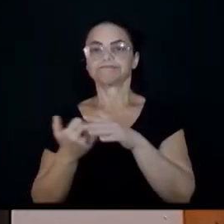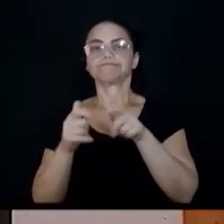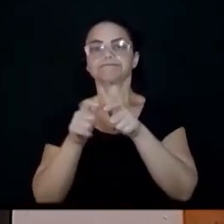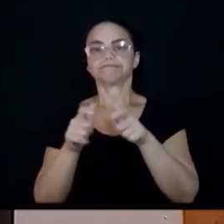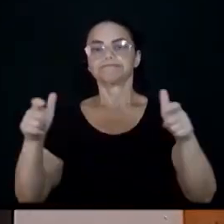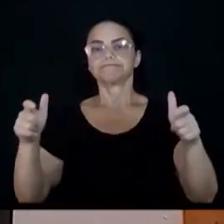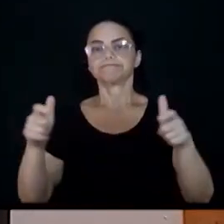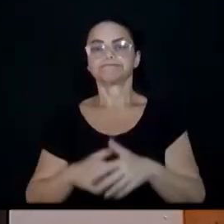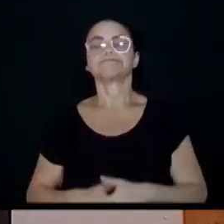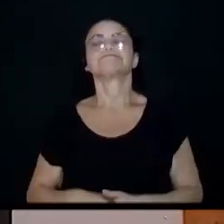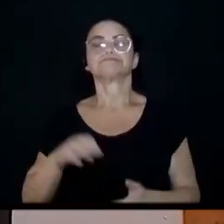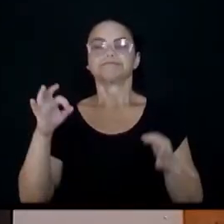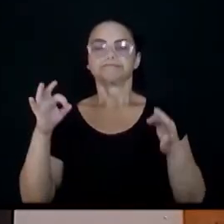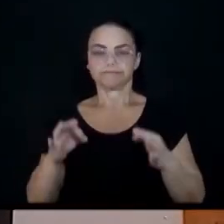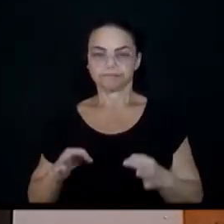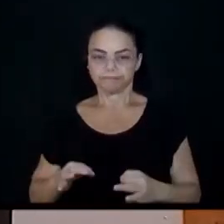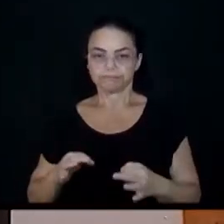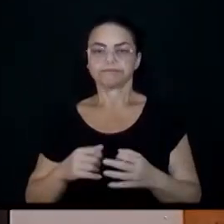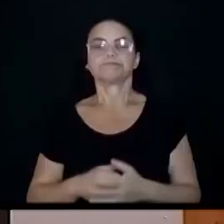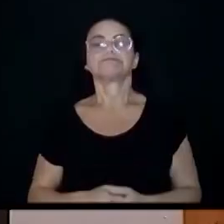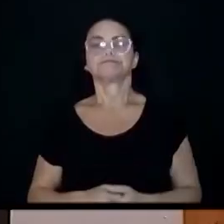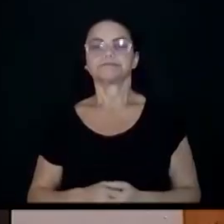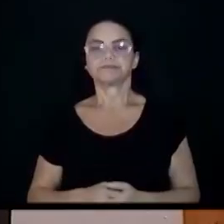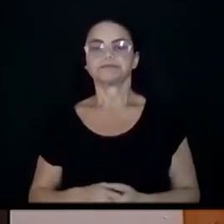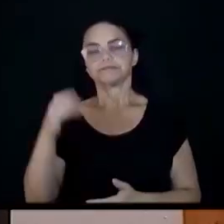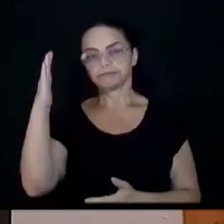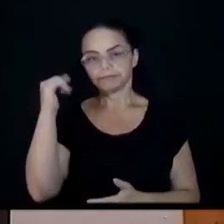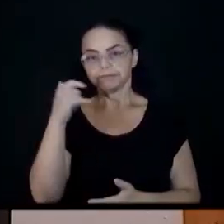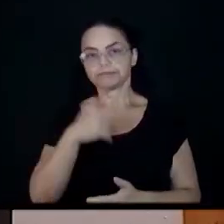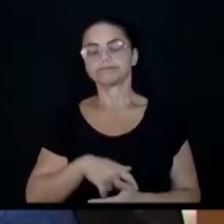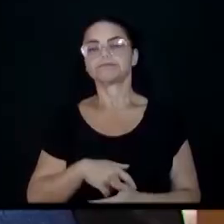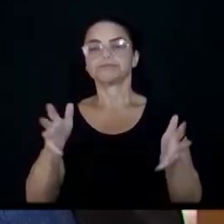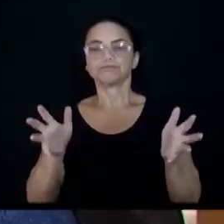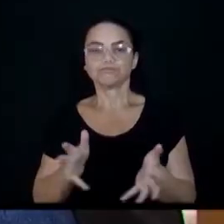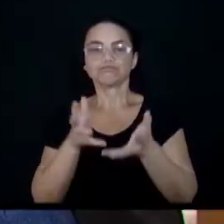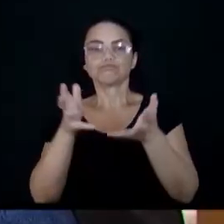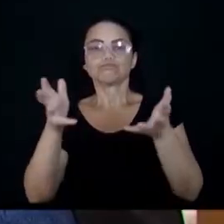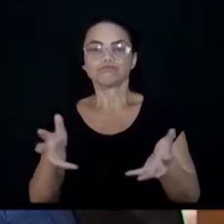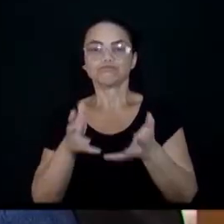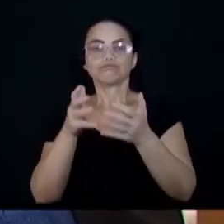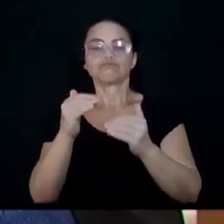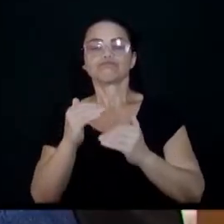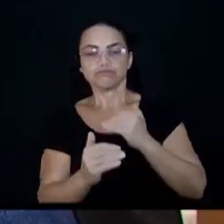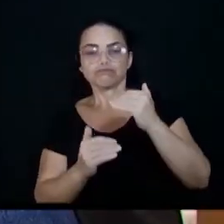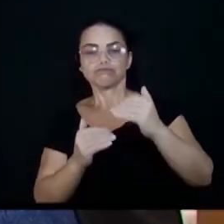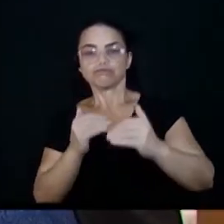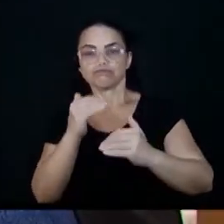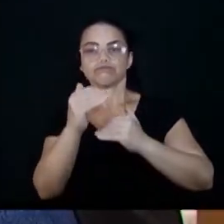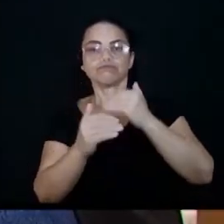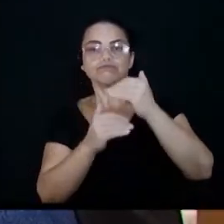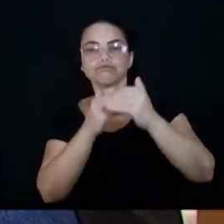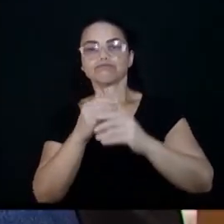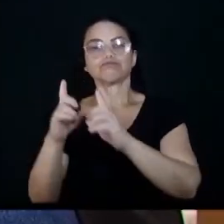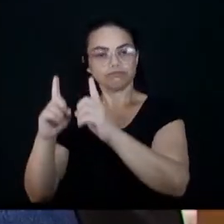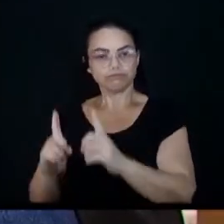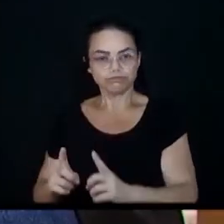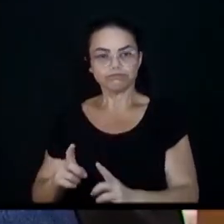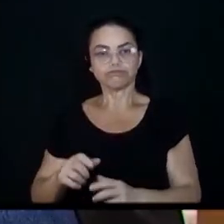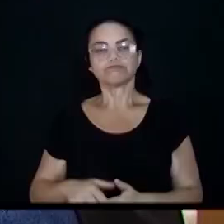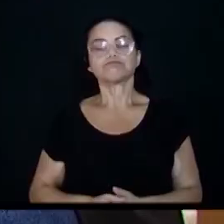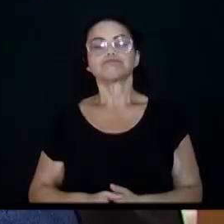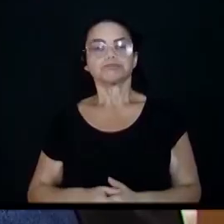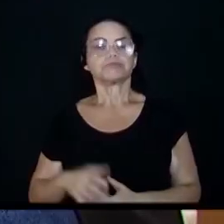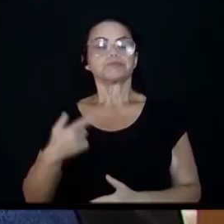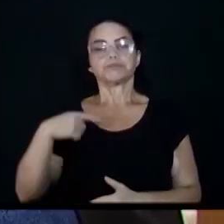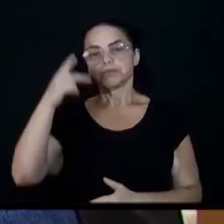certeza, até onde eu sei, contribuiu bastante no desenvolvimento de muitas pessoas. De muitas pessoas. Como